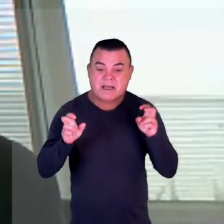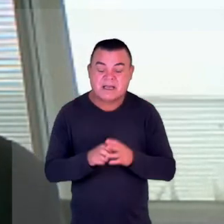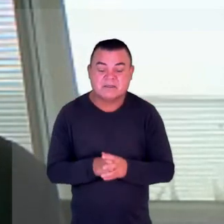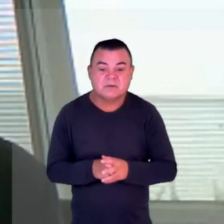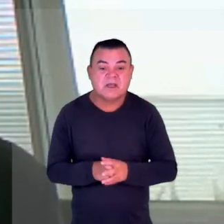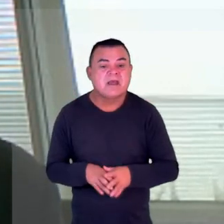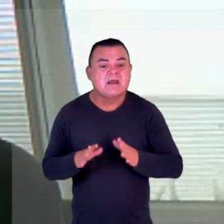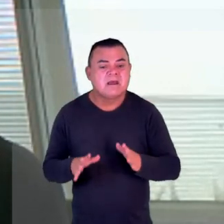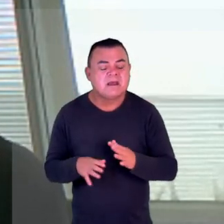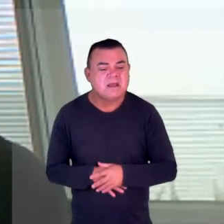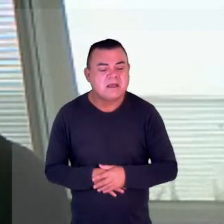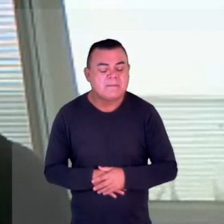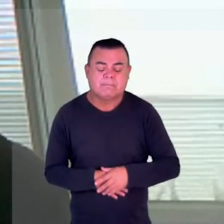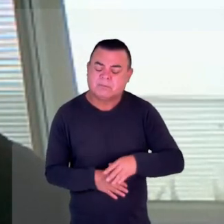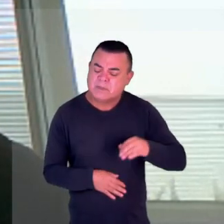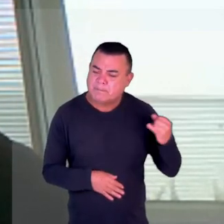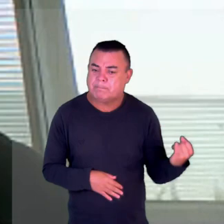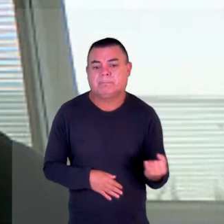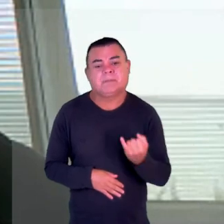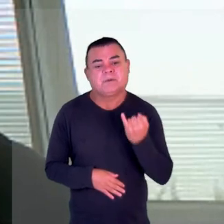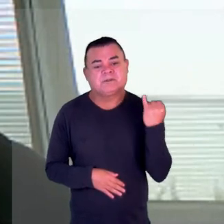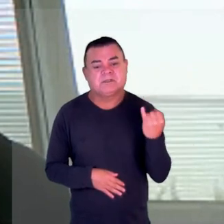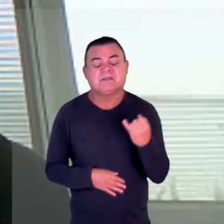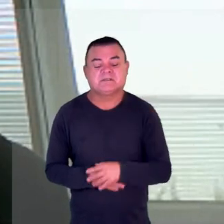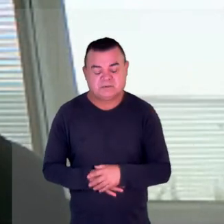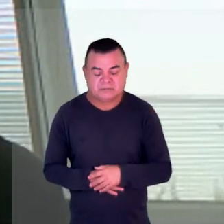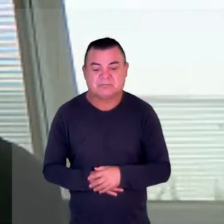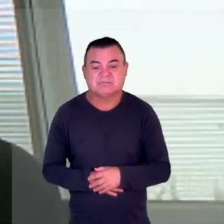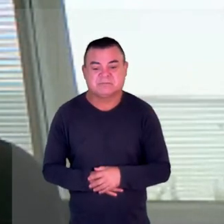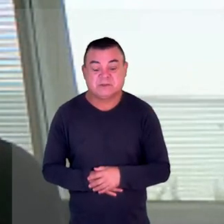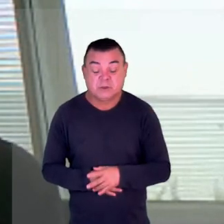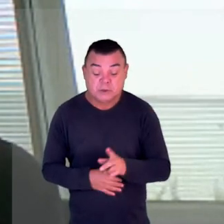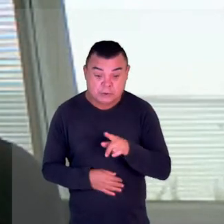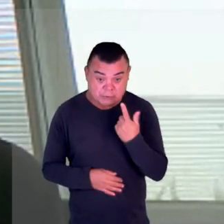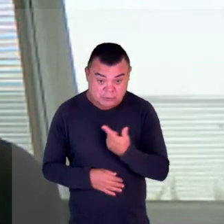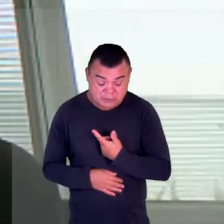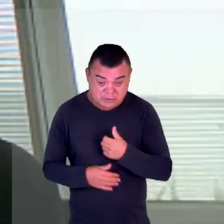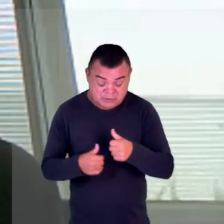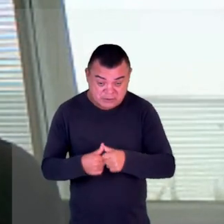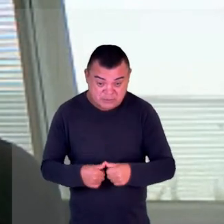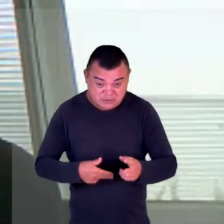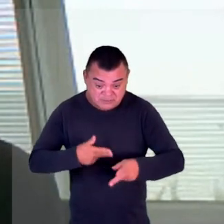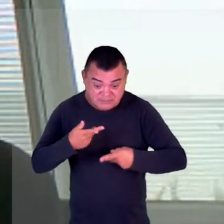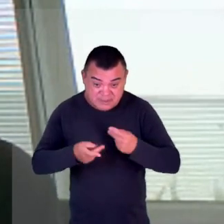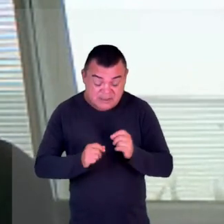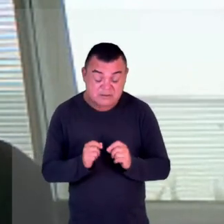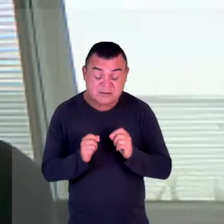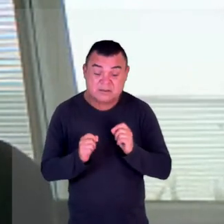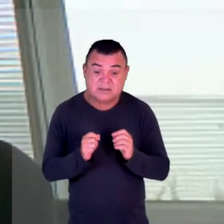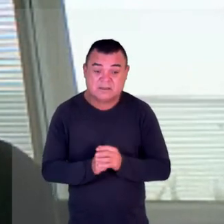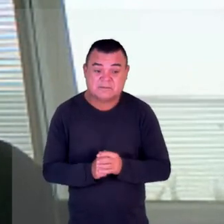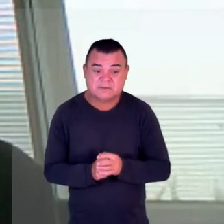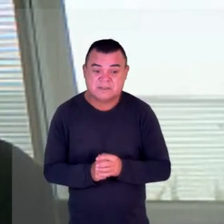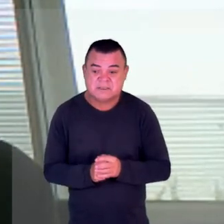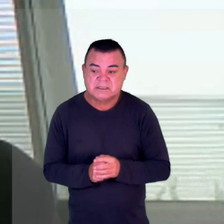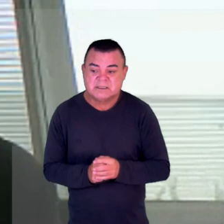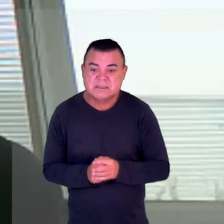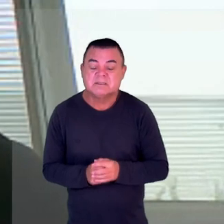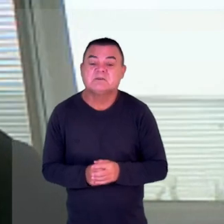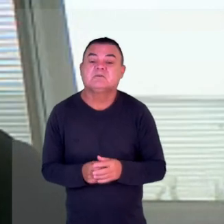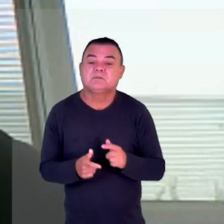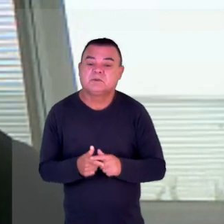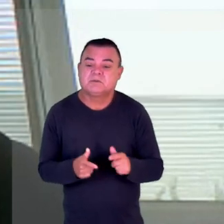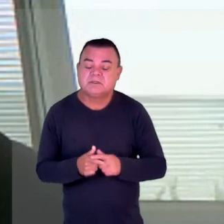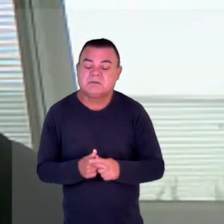extraordinária importância e oportunidade n nós estamos falando exatamente de algo que toca